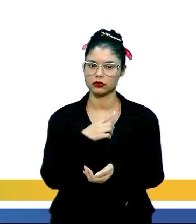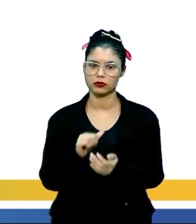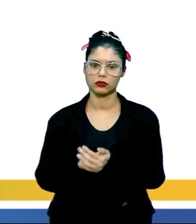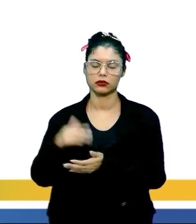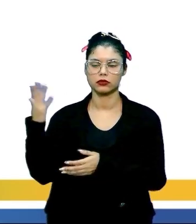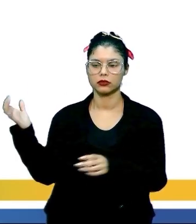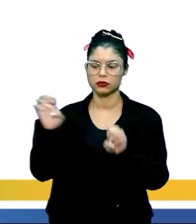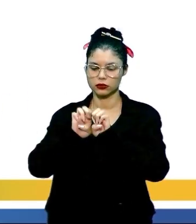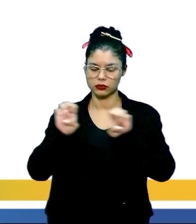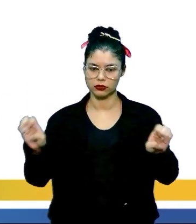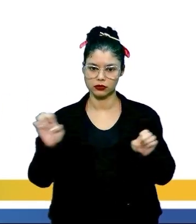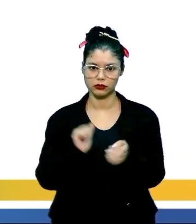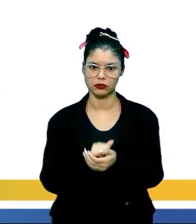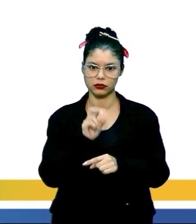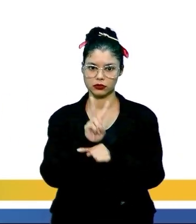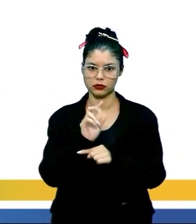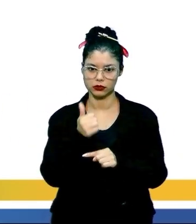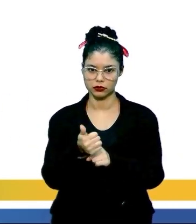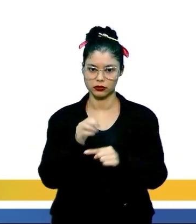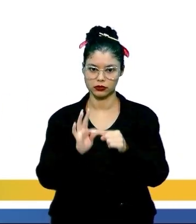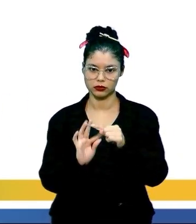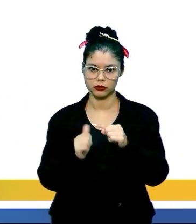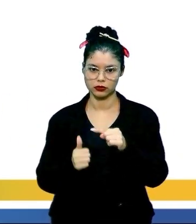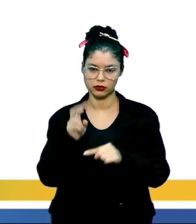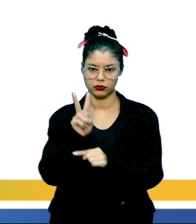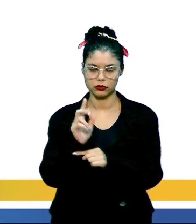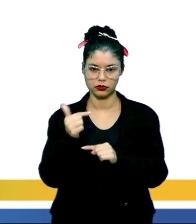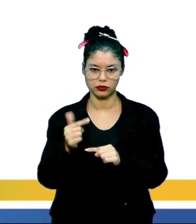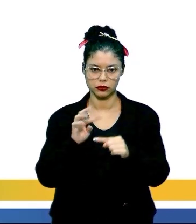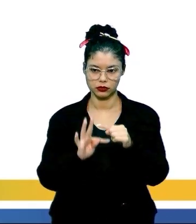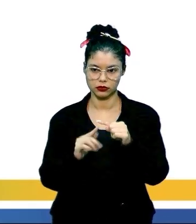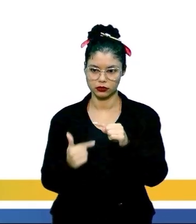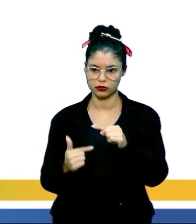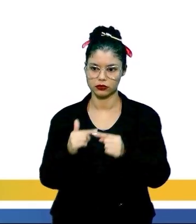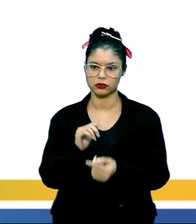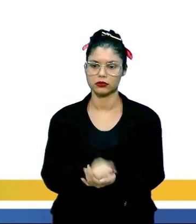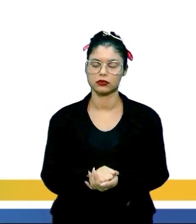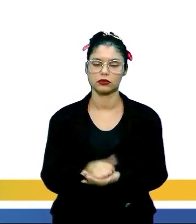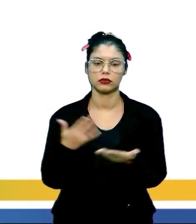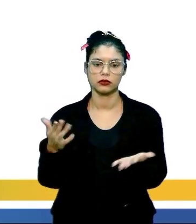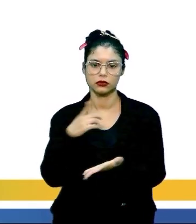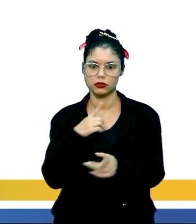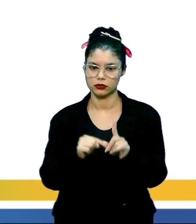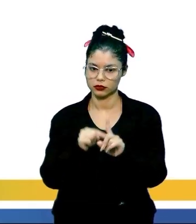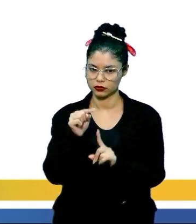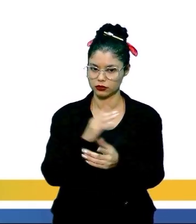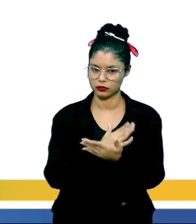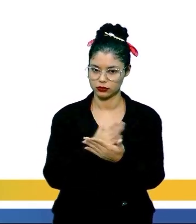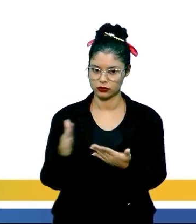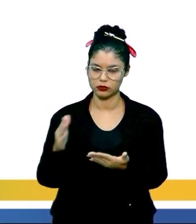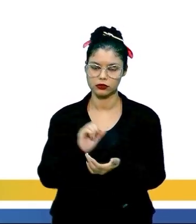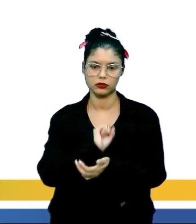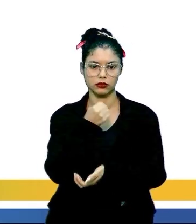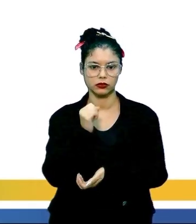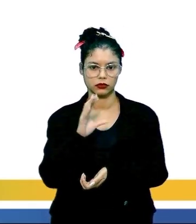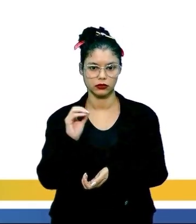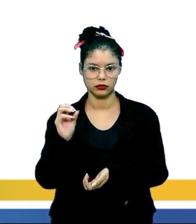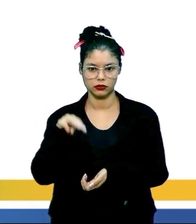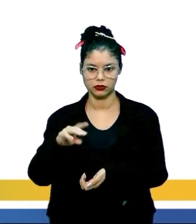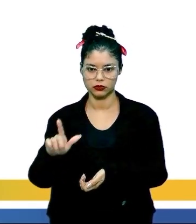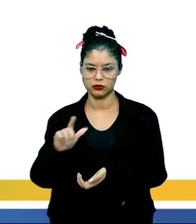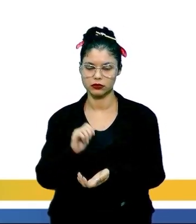nossa equaçãozinha. V1 sobre T1 igual a V2 sobre T2. Então, eu tenho um volume inicial de 800